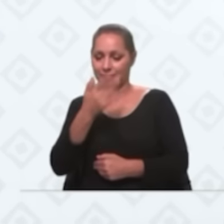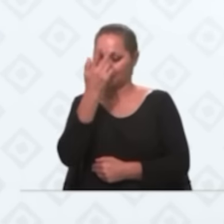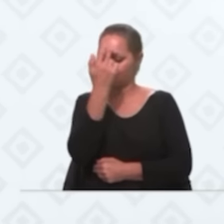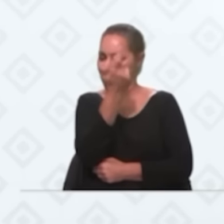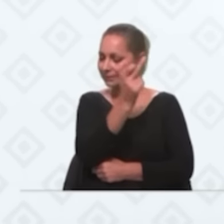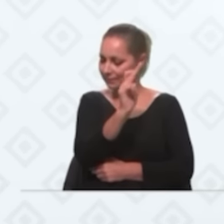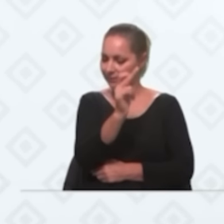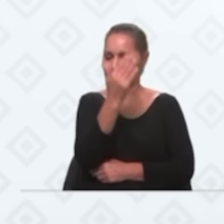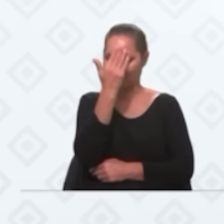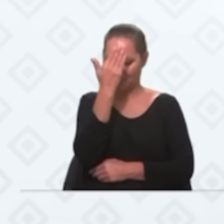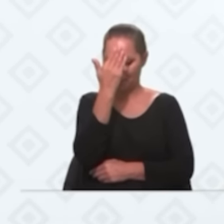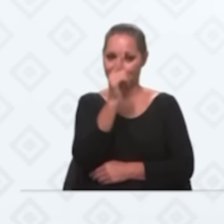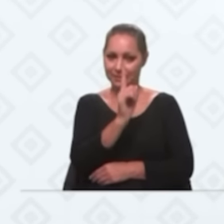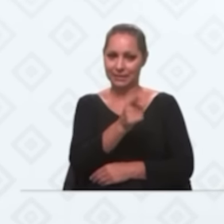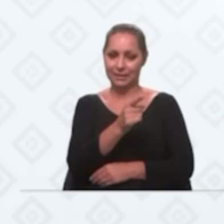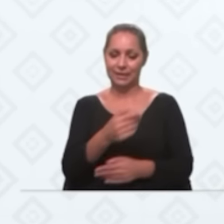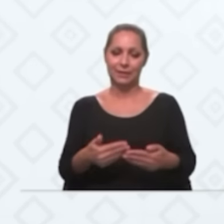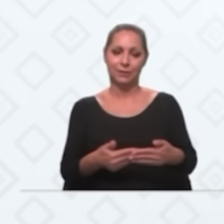E era um bebê.